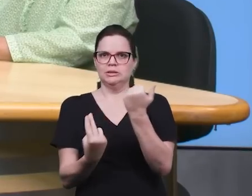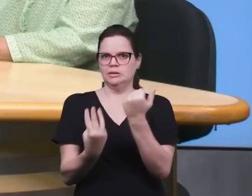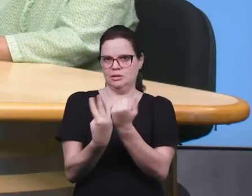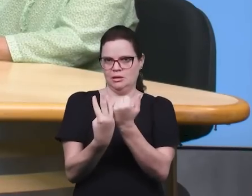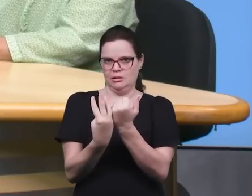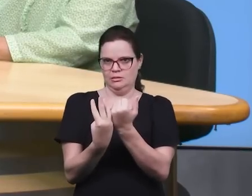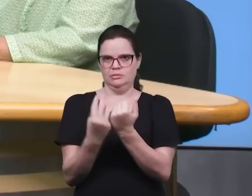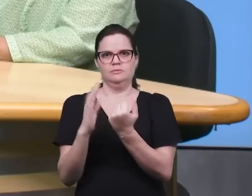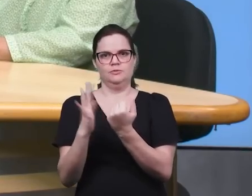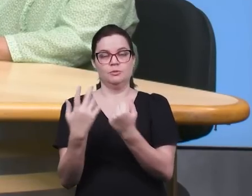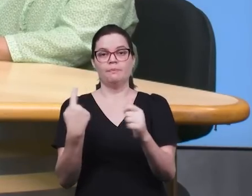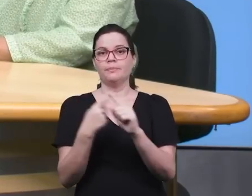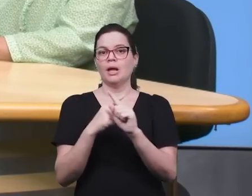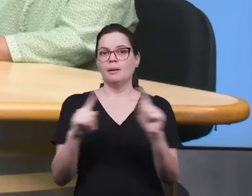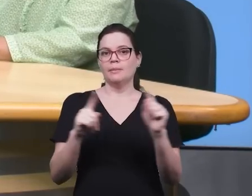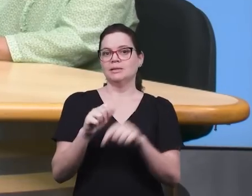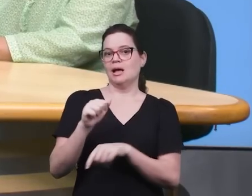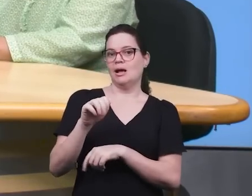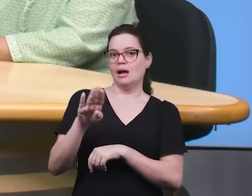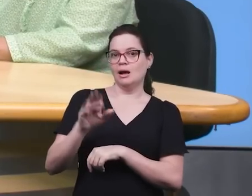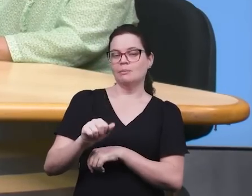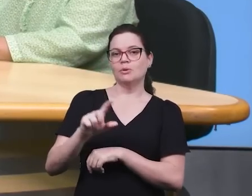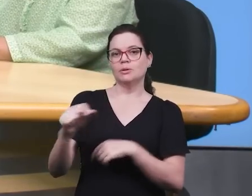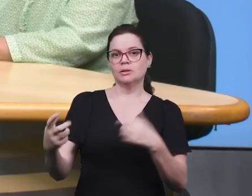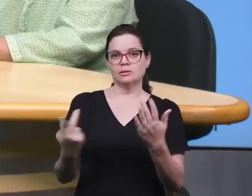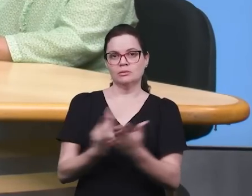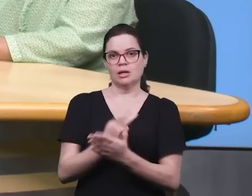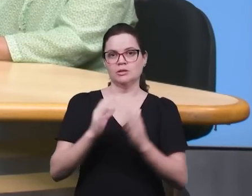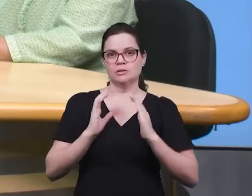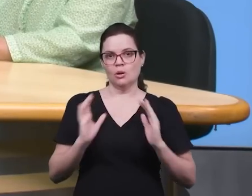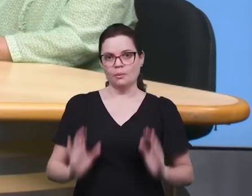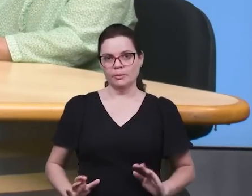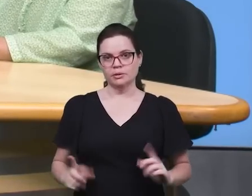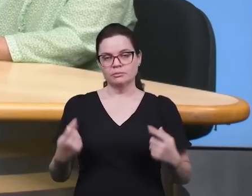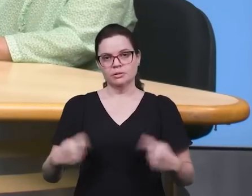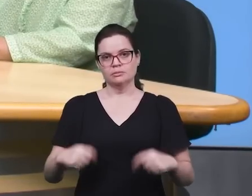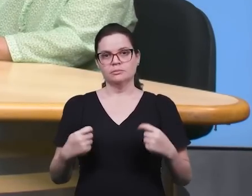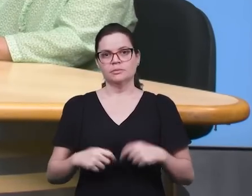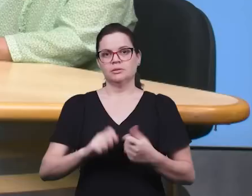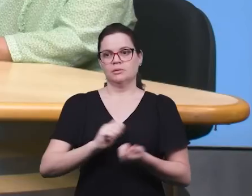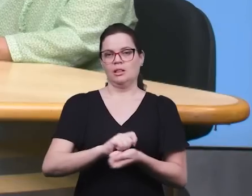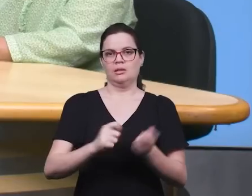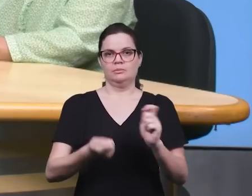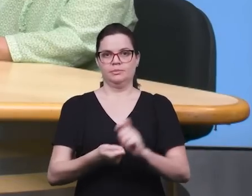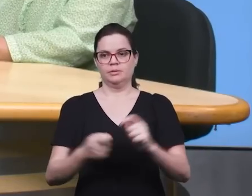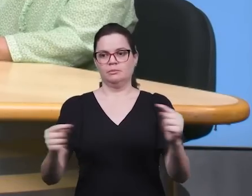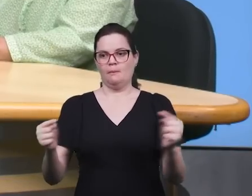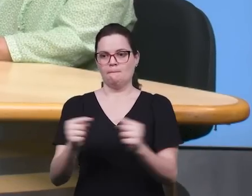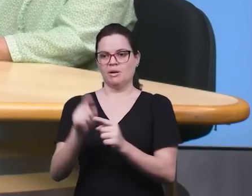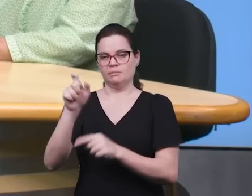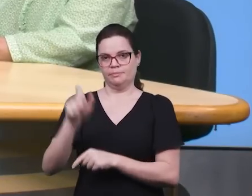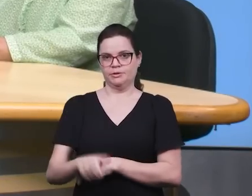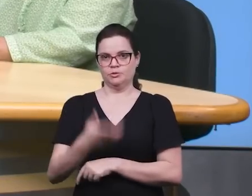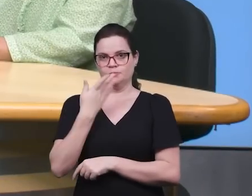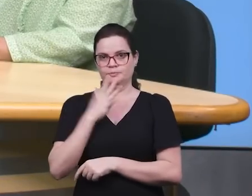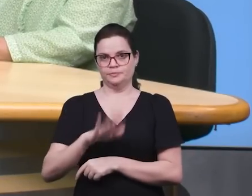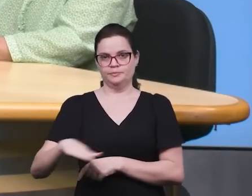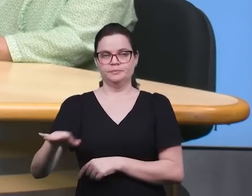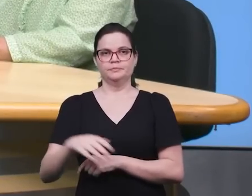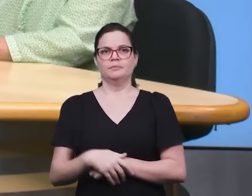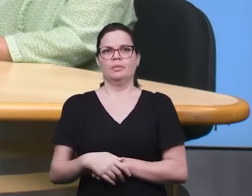do tempo, o ABA foi construído para que alguns comportamentos fossem adequados em prol daquela pessoa, em prol da criança.